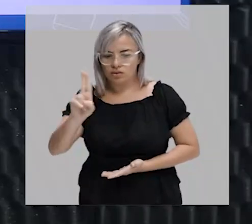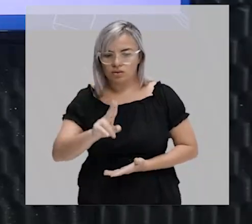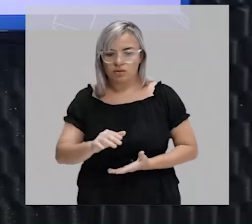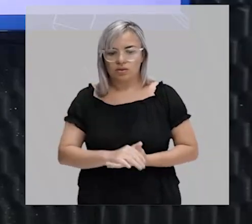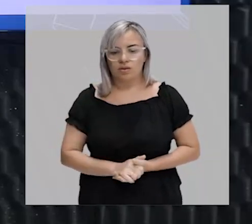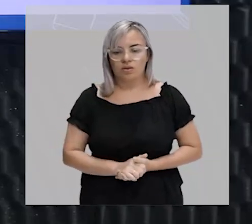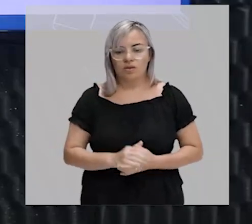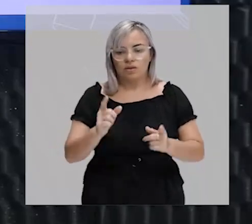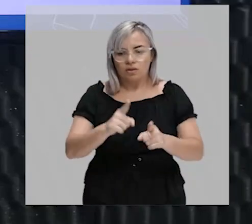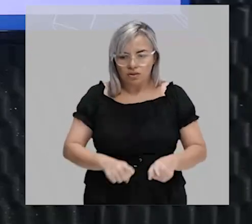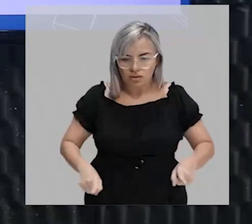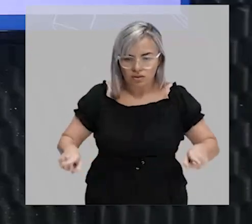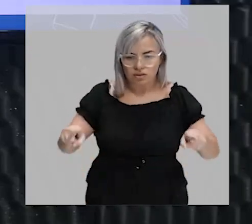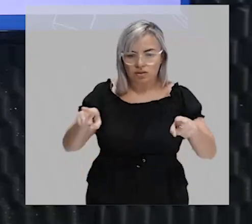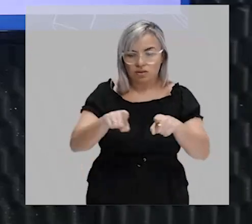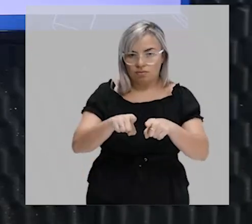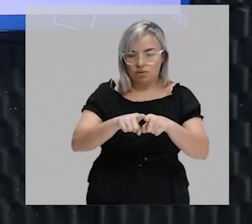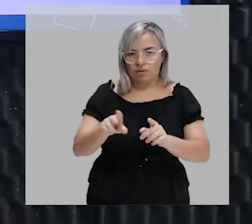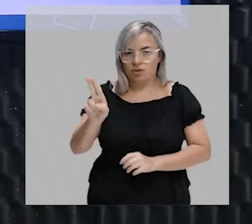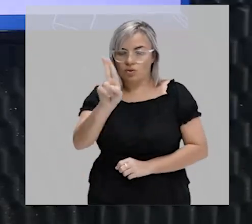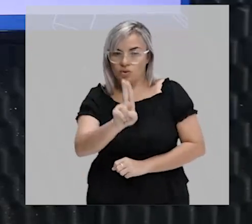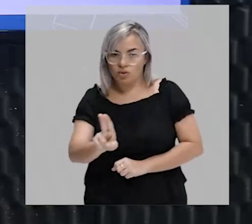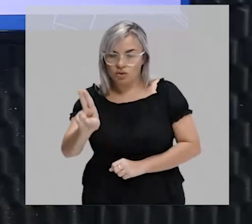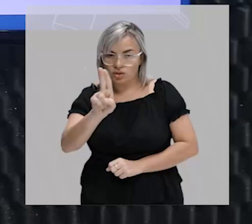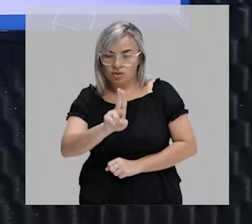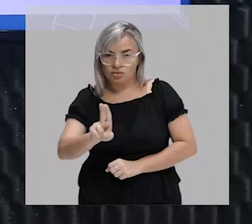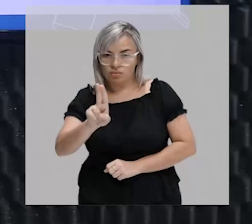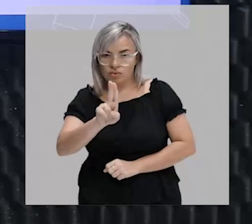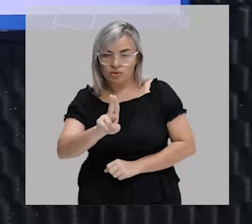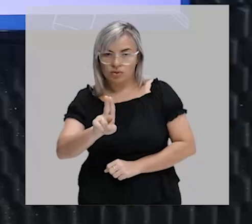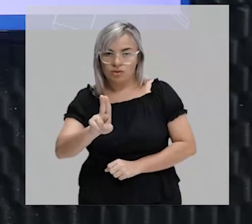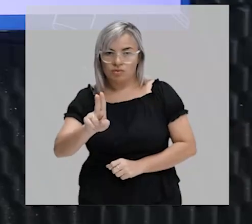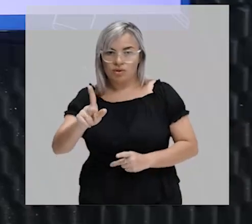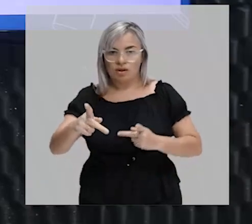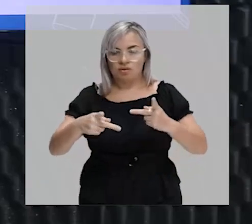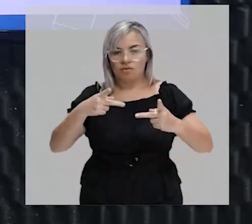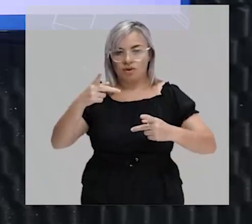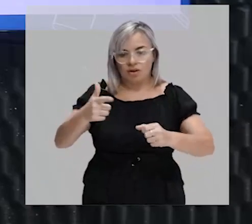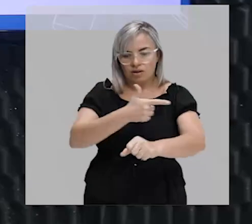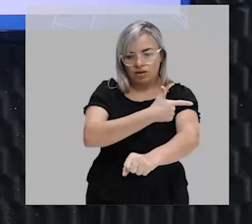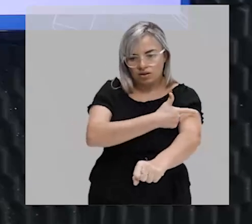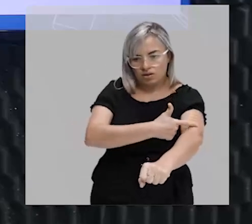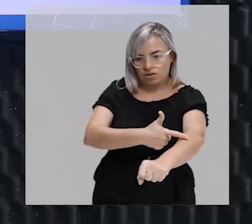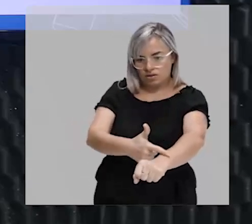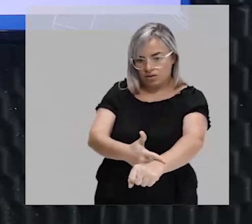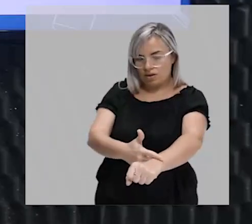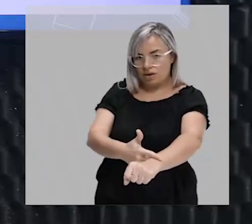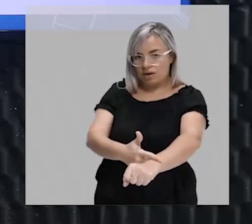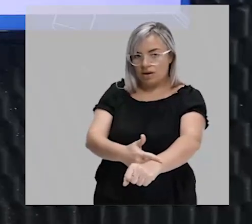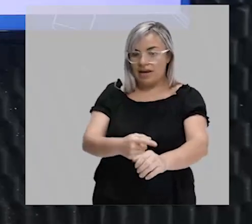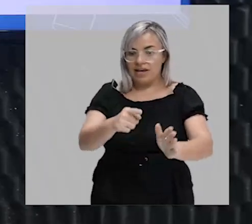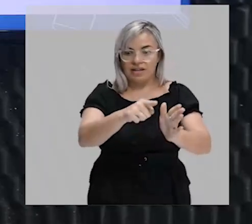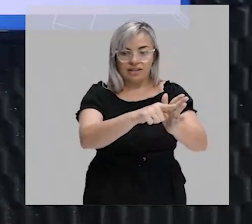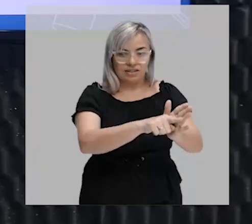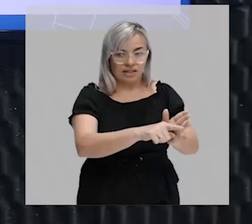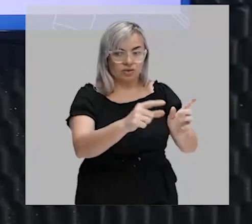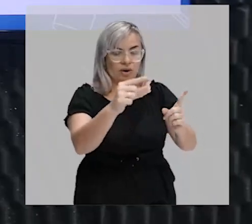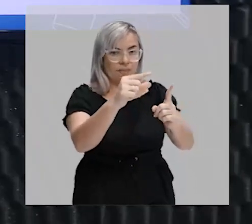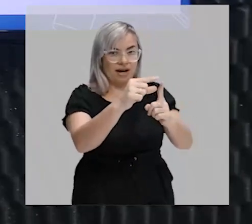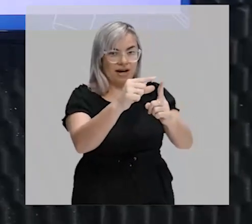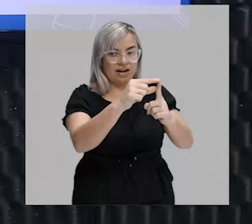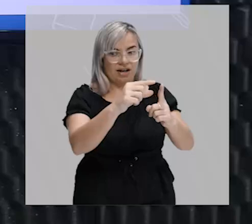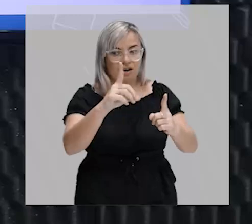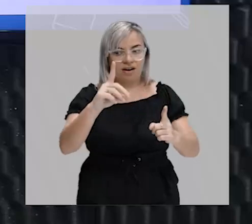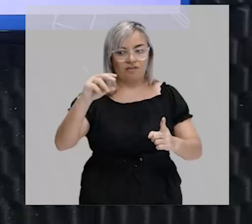Também usamos para mencionar formas de tratamento, exceto com a palavra don. El